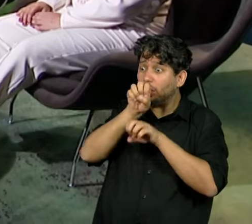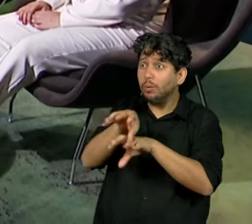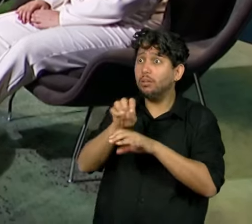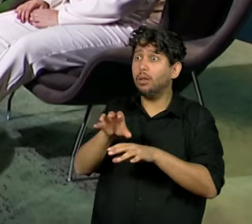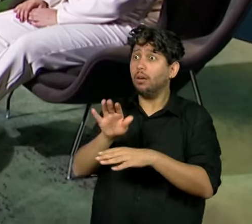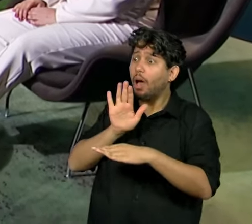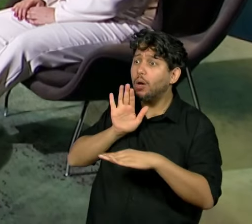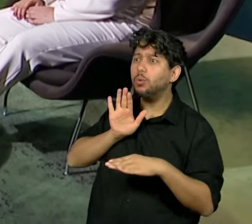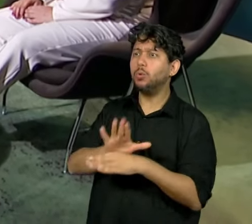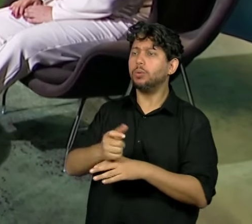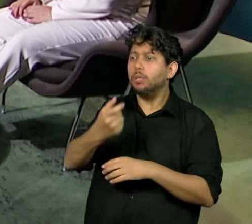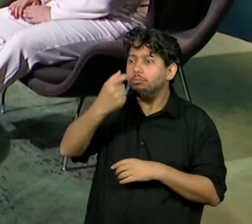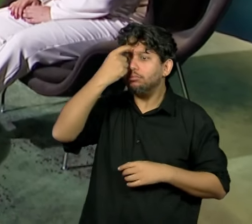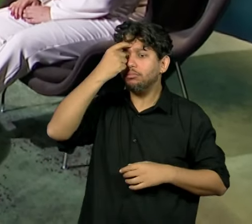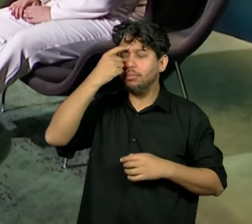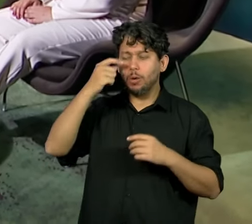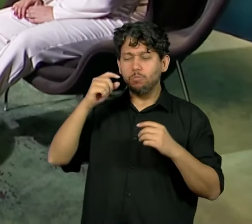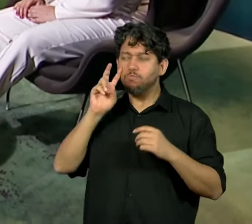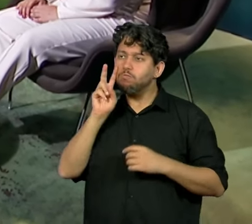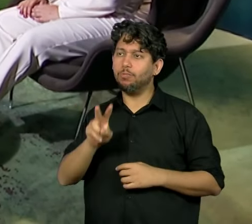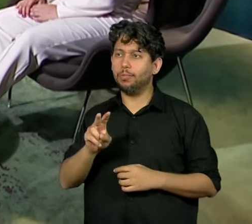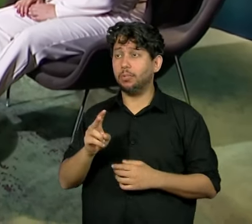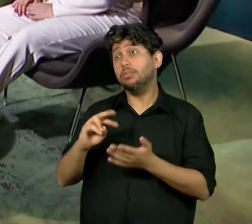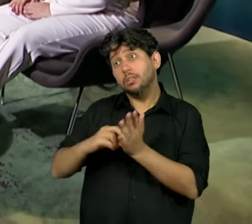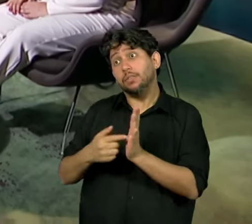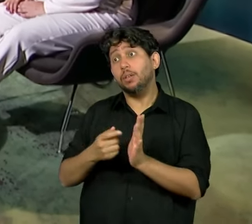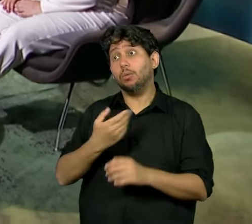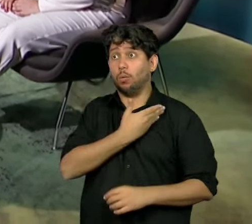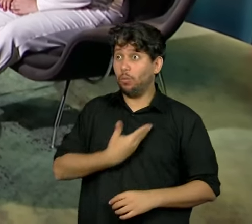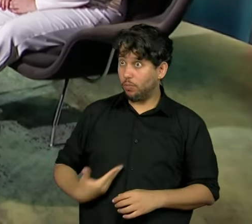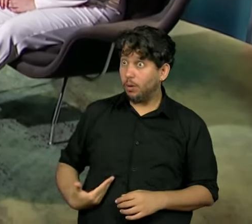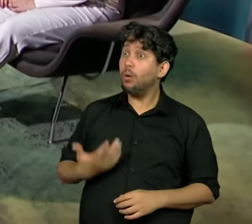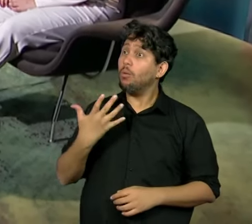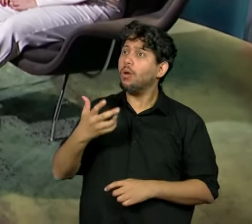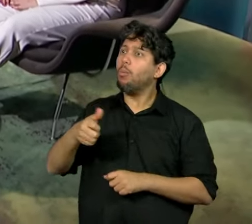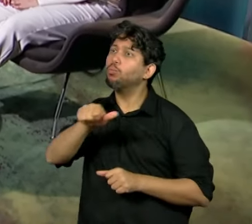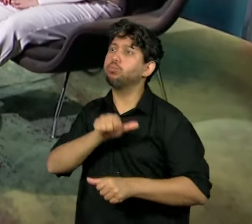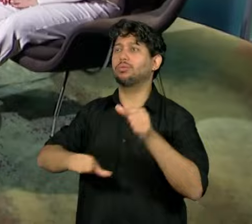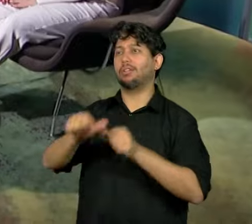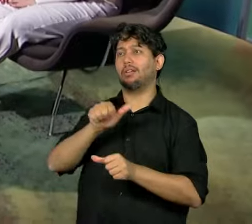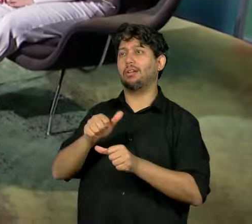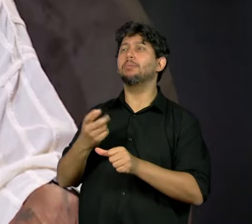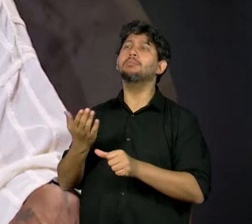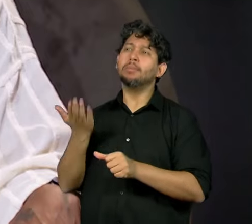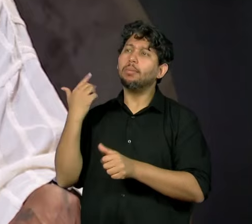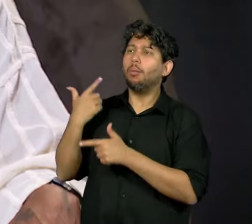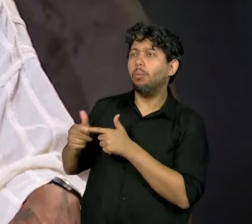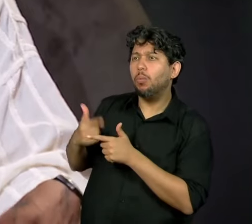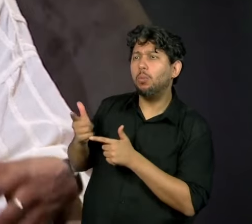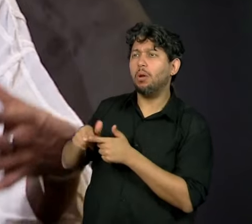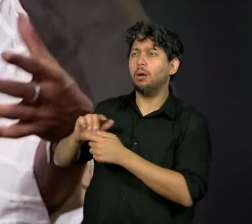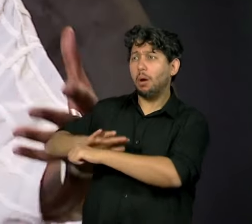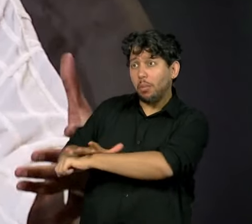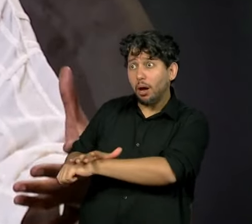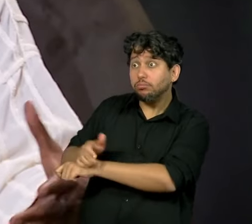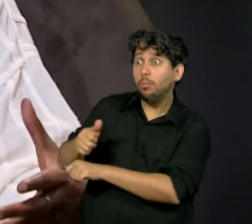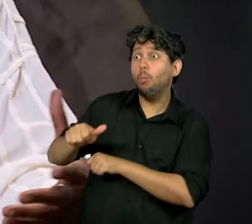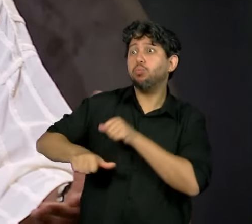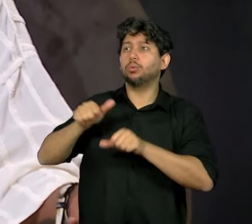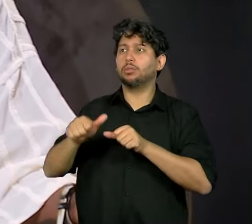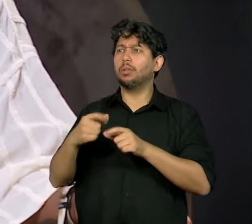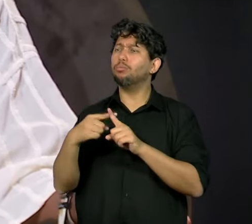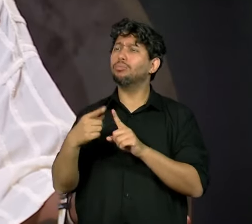também um interesse do Estado, né, em fazer uma reparação, pelo menos do ponto de vista desses símbolos que